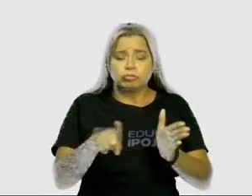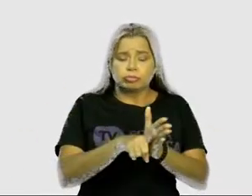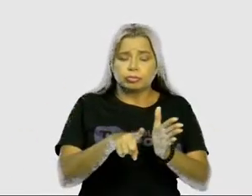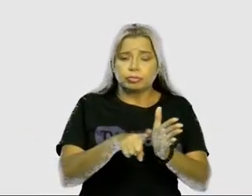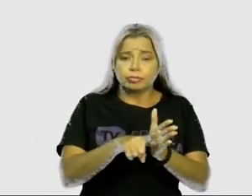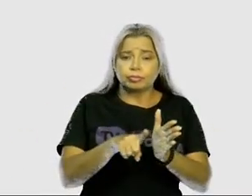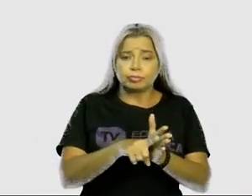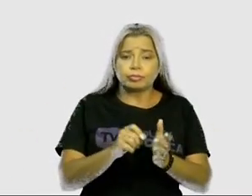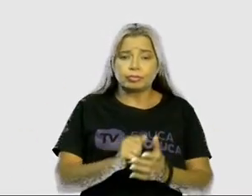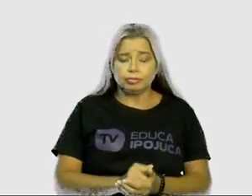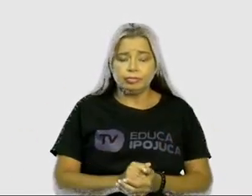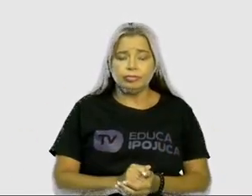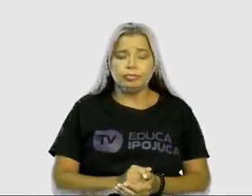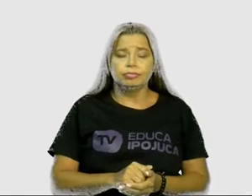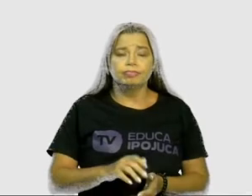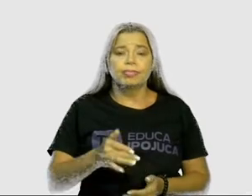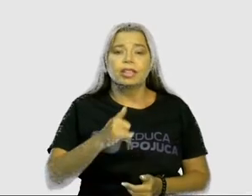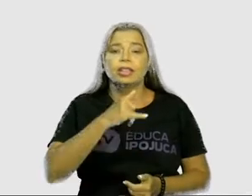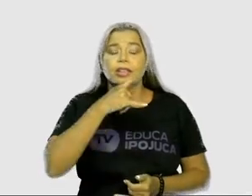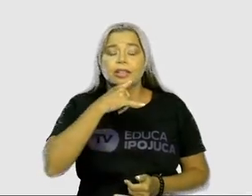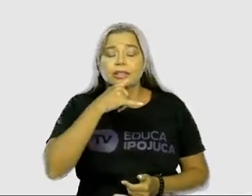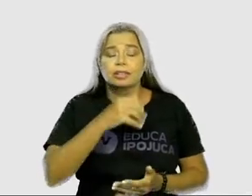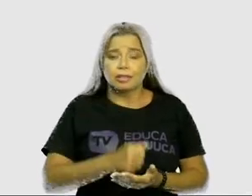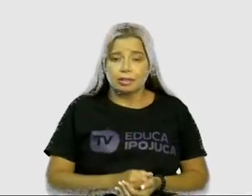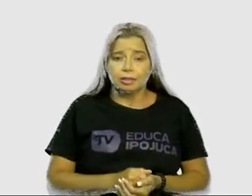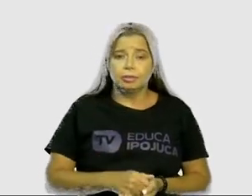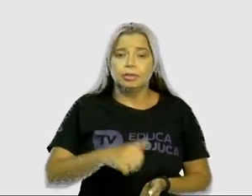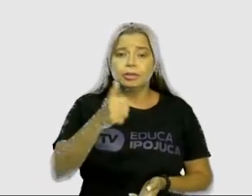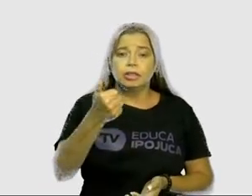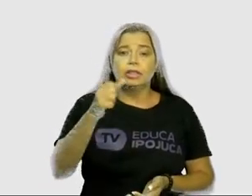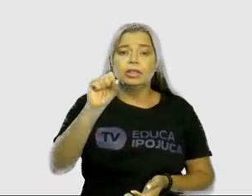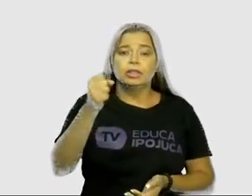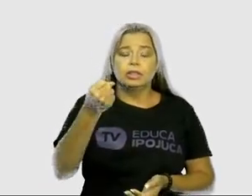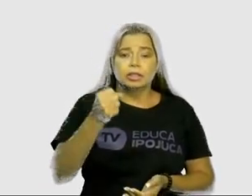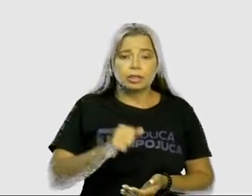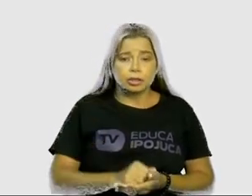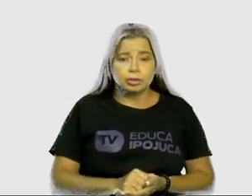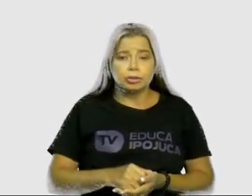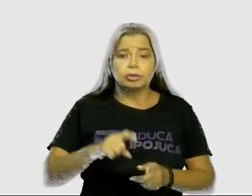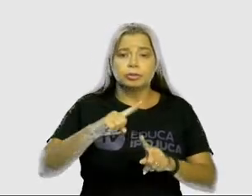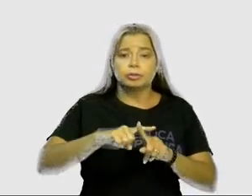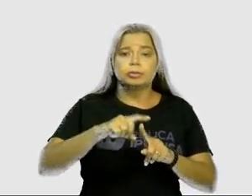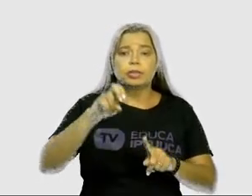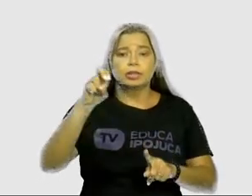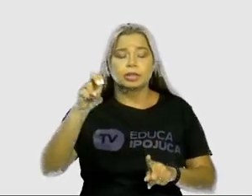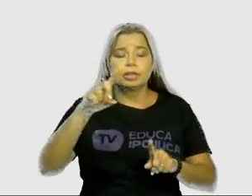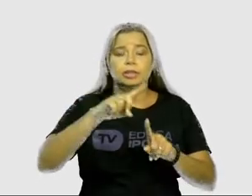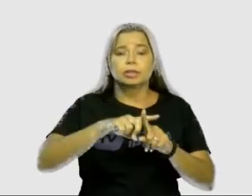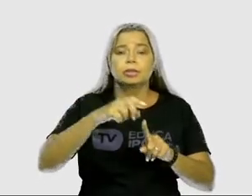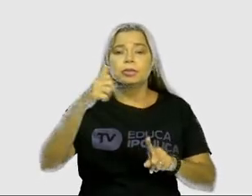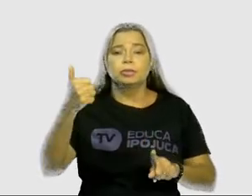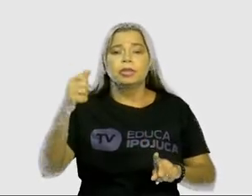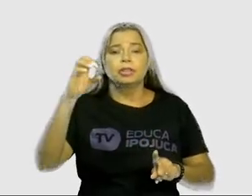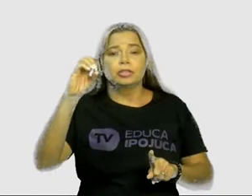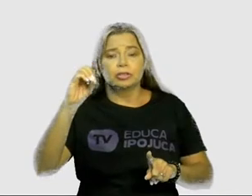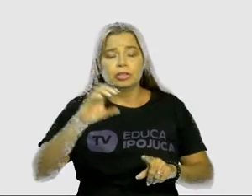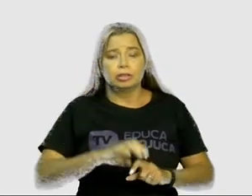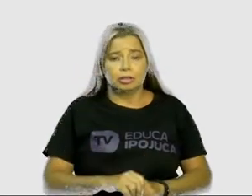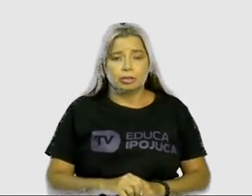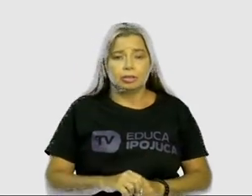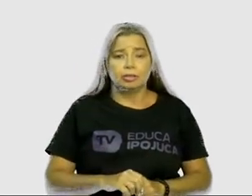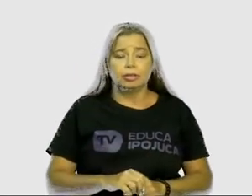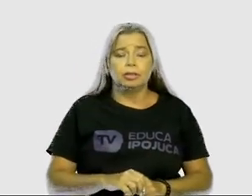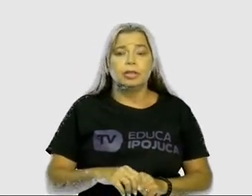aí. 18 mais 5 é igual a 10. Mais 8, mais 5, que é igual a